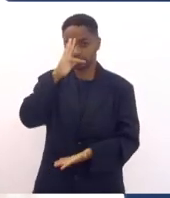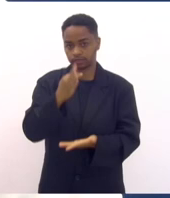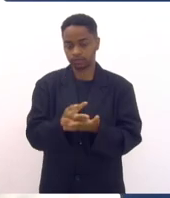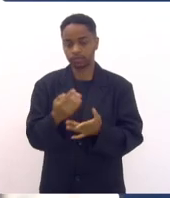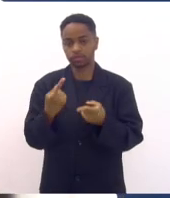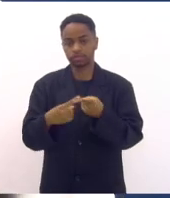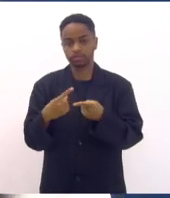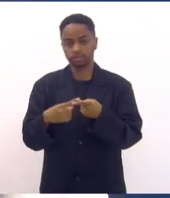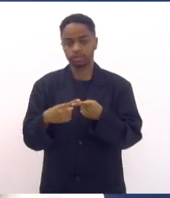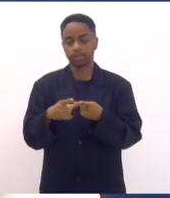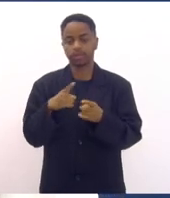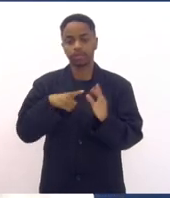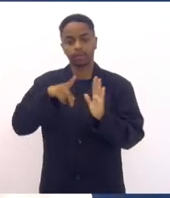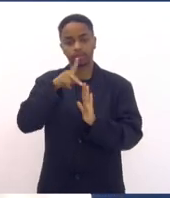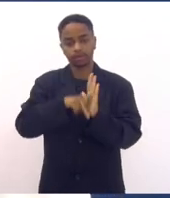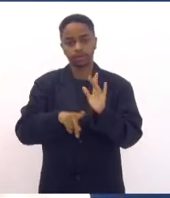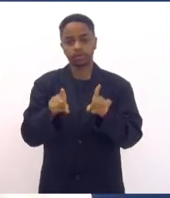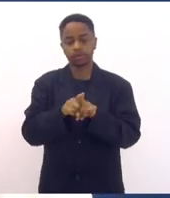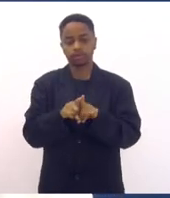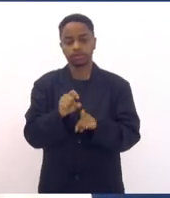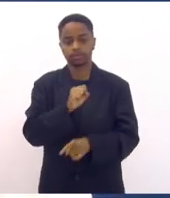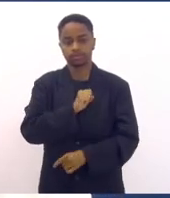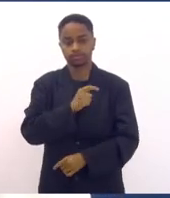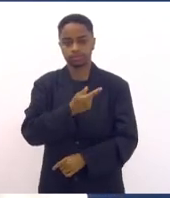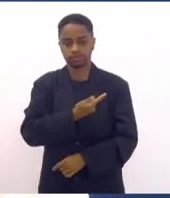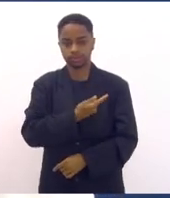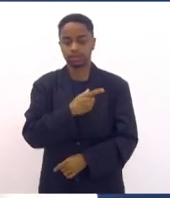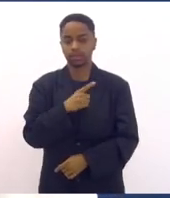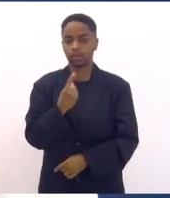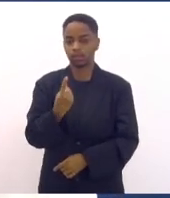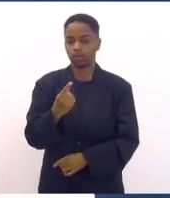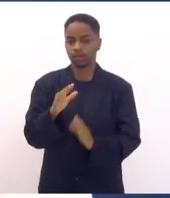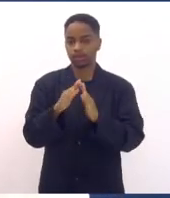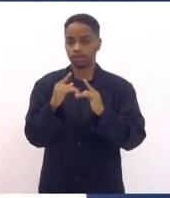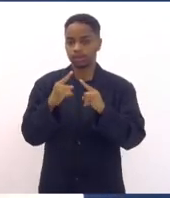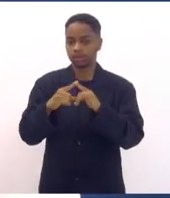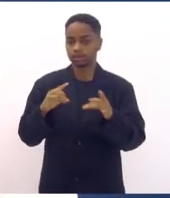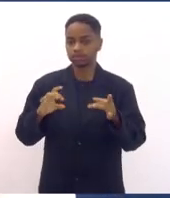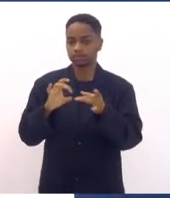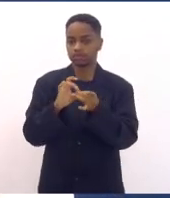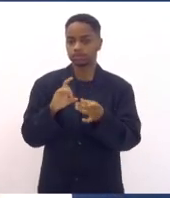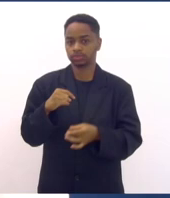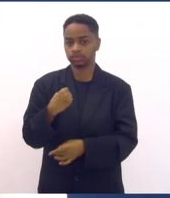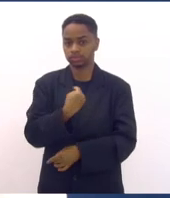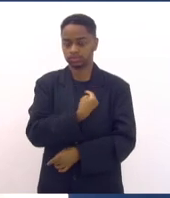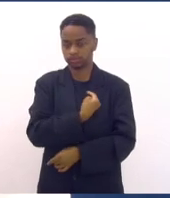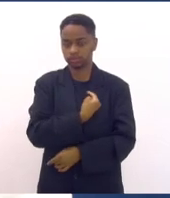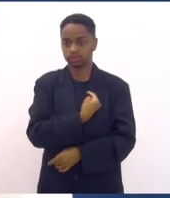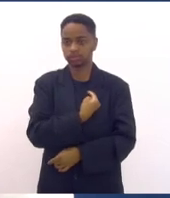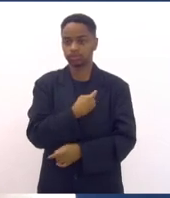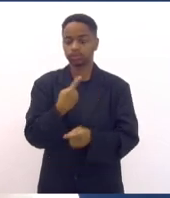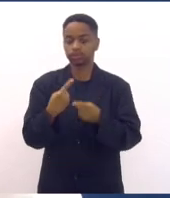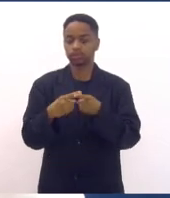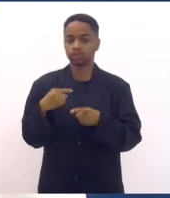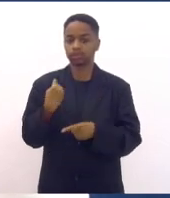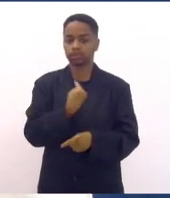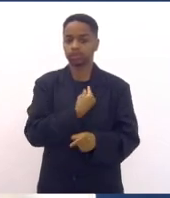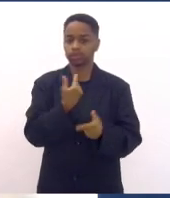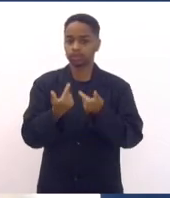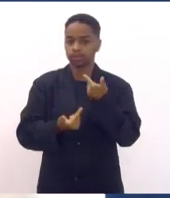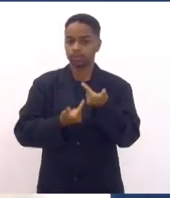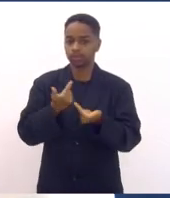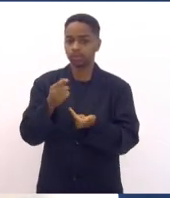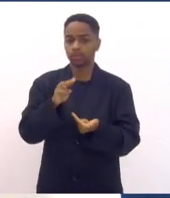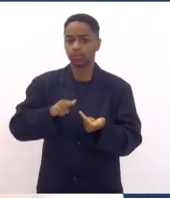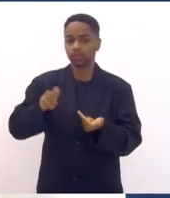projetos que nós temos é em São Gonçalo numa das igrejas conectadas a nós em que nós trabalhamos usando as